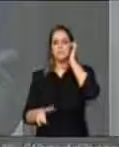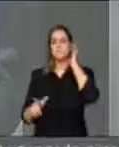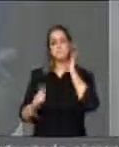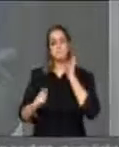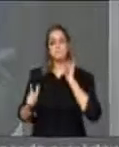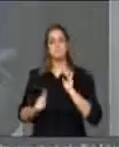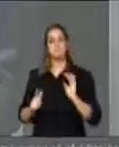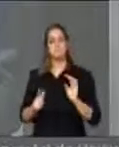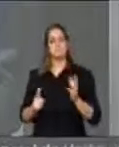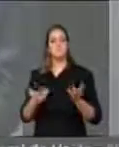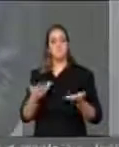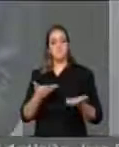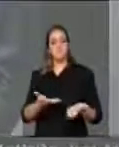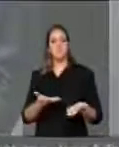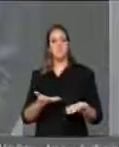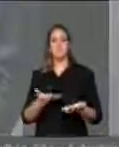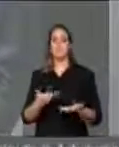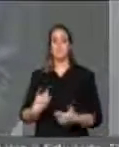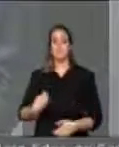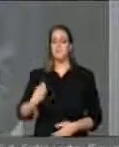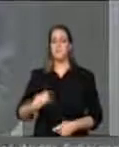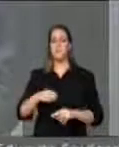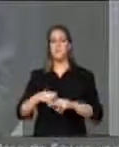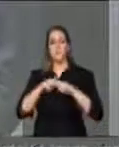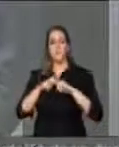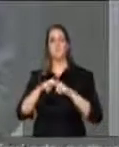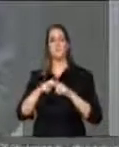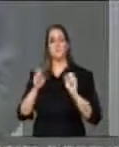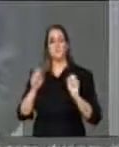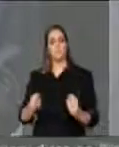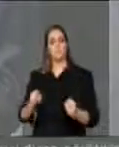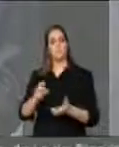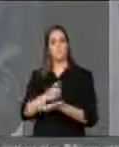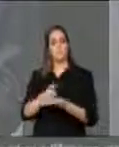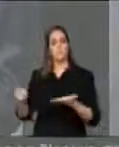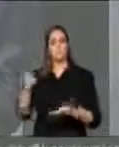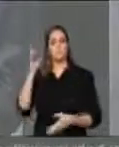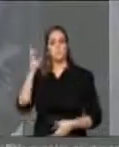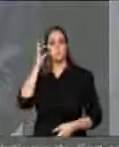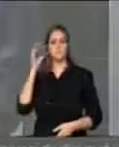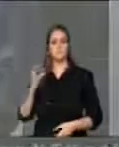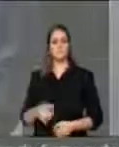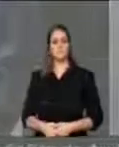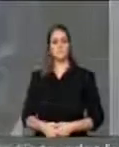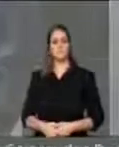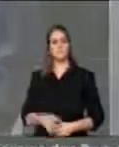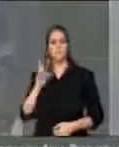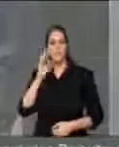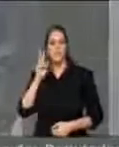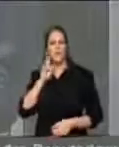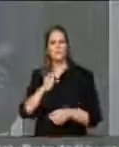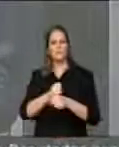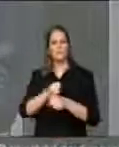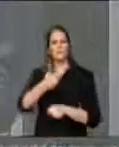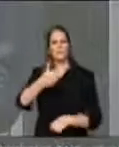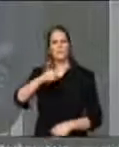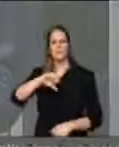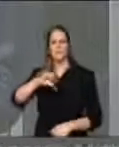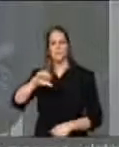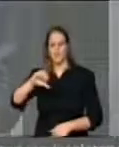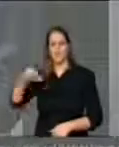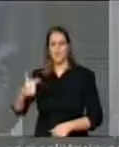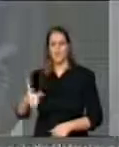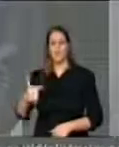o impeachment da Presidente da República. Lembro ainda que em 1992, esse mesmo